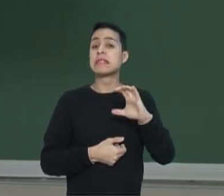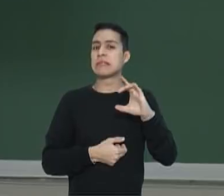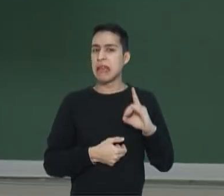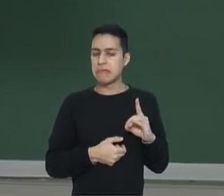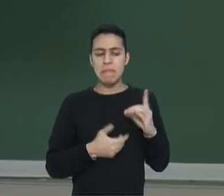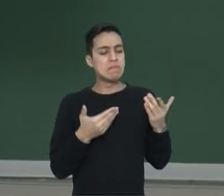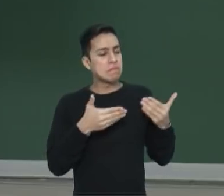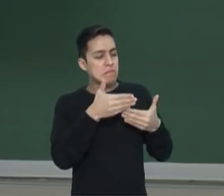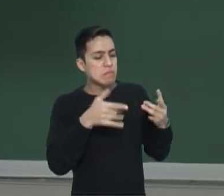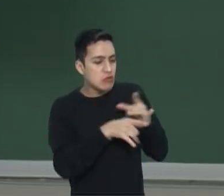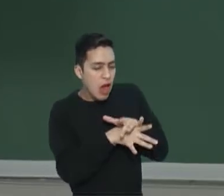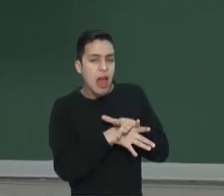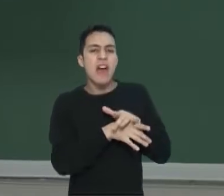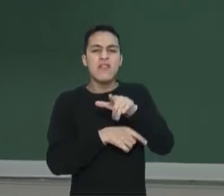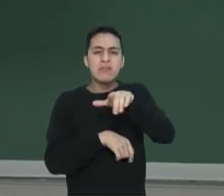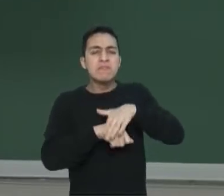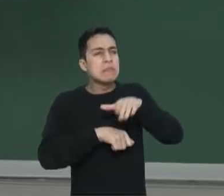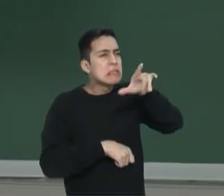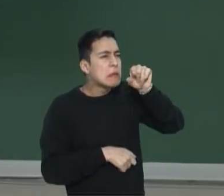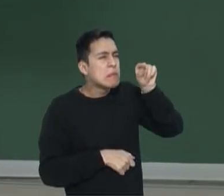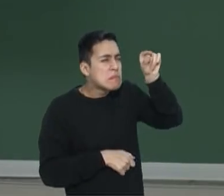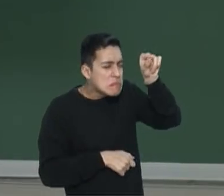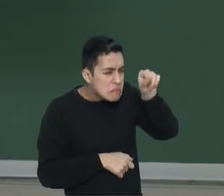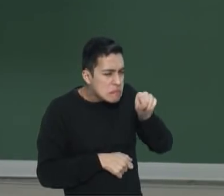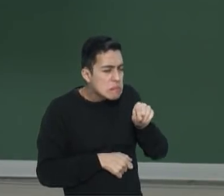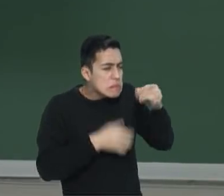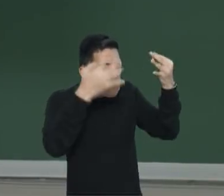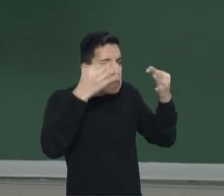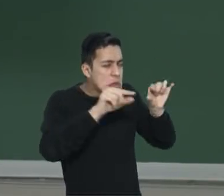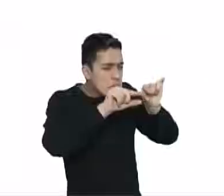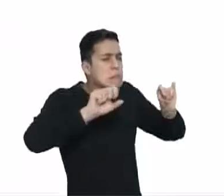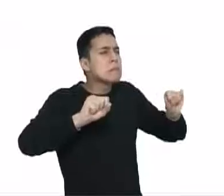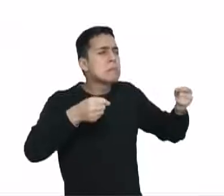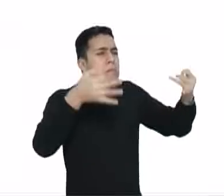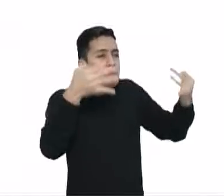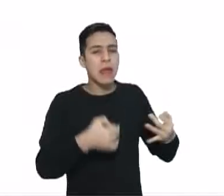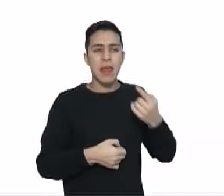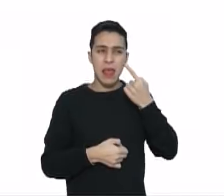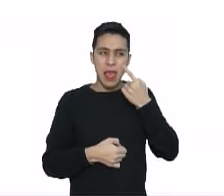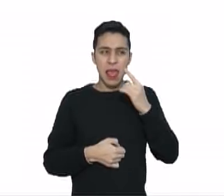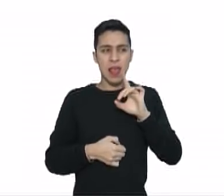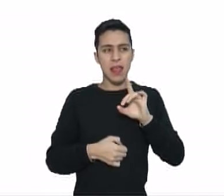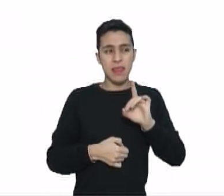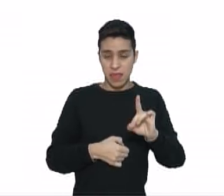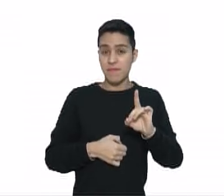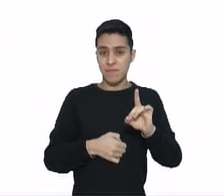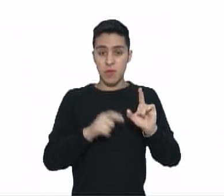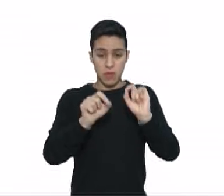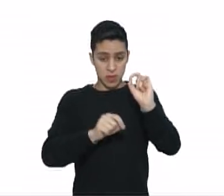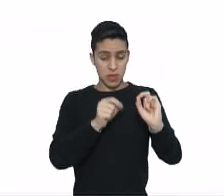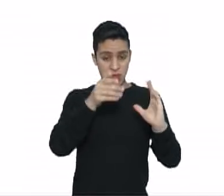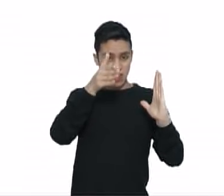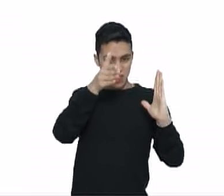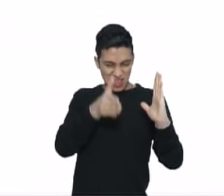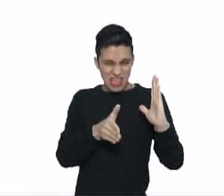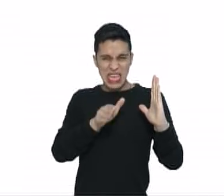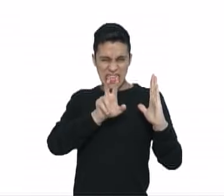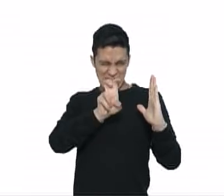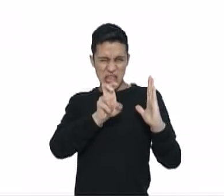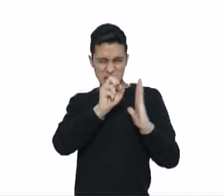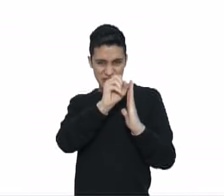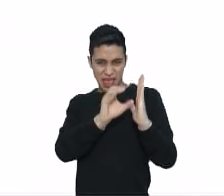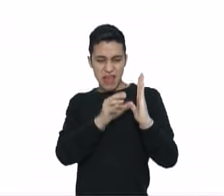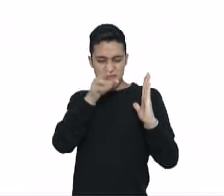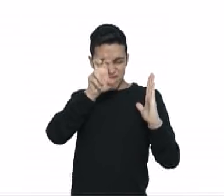teriam que escolher qual é a alternativa correta. A correta é a letra D. A partir da segunda metade do século V,